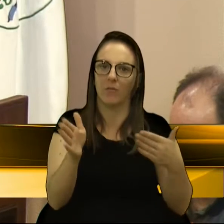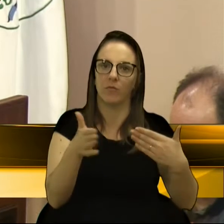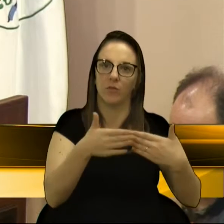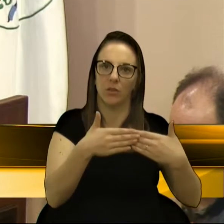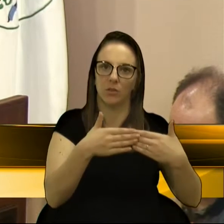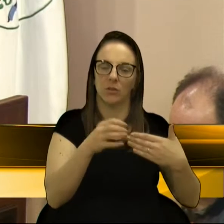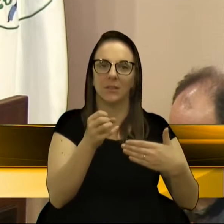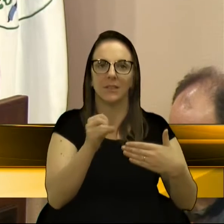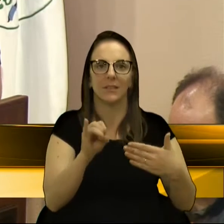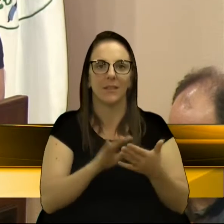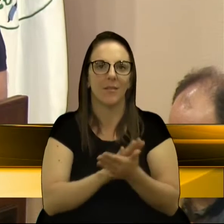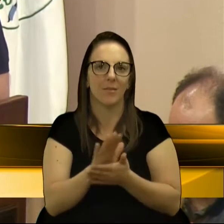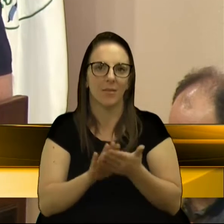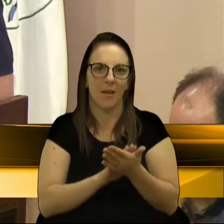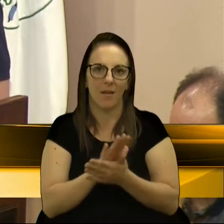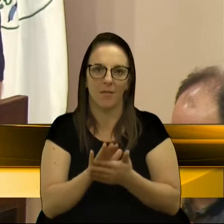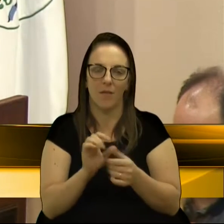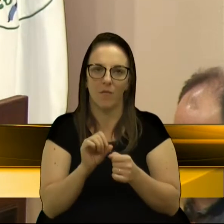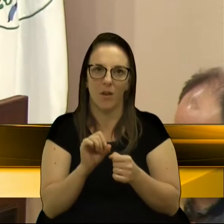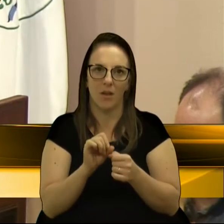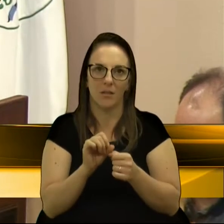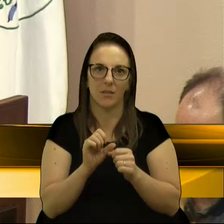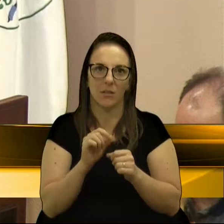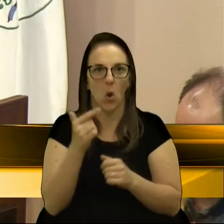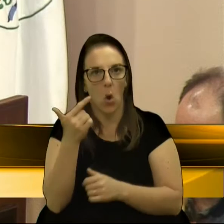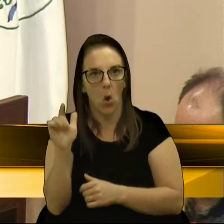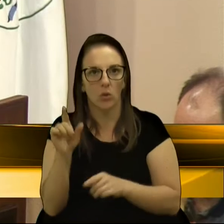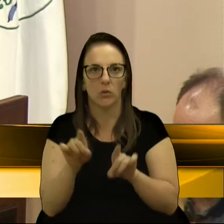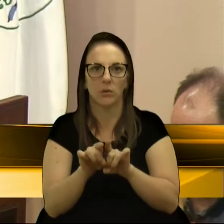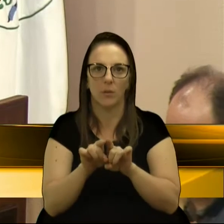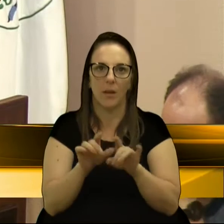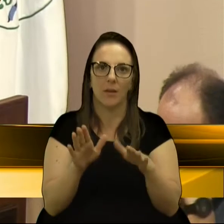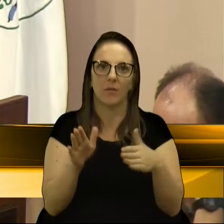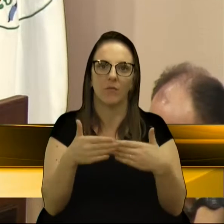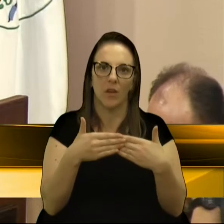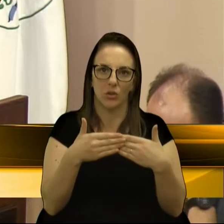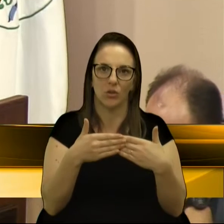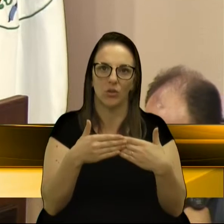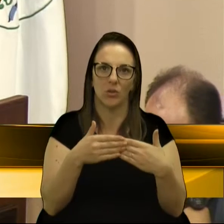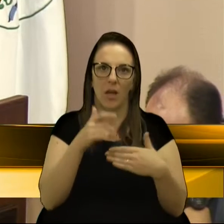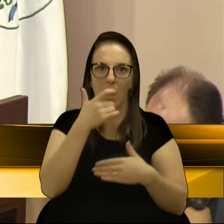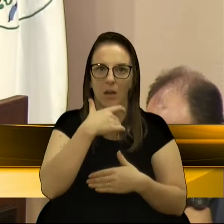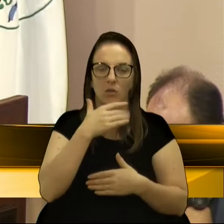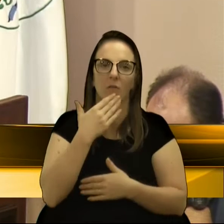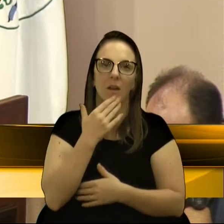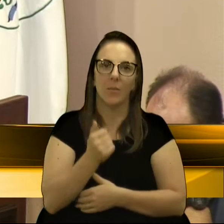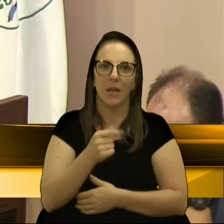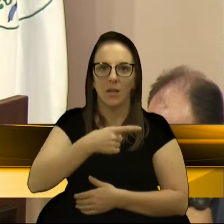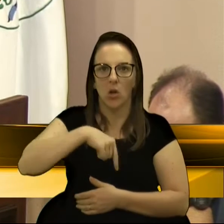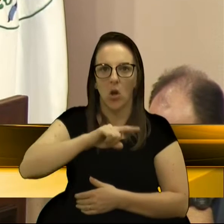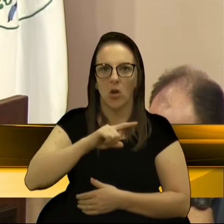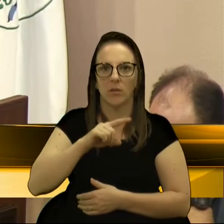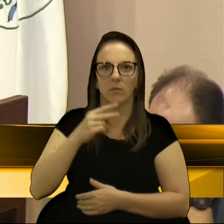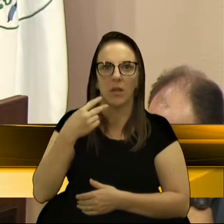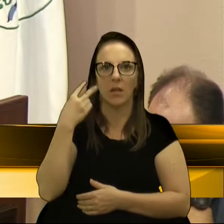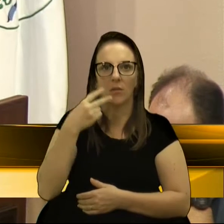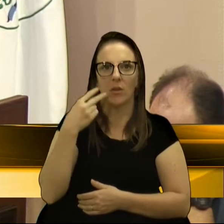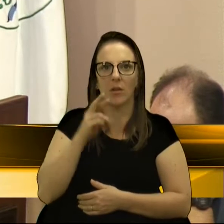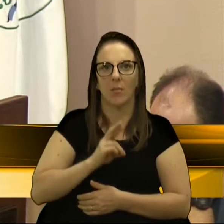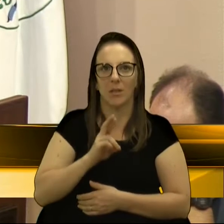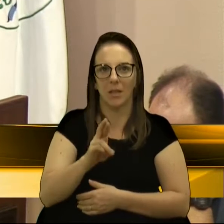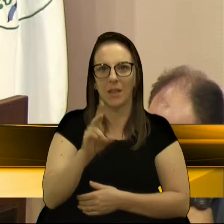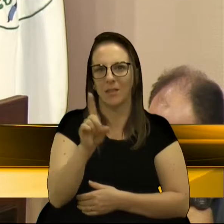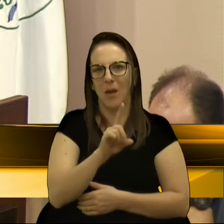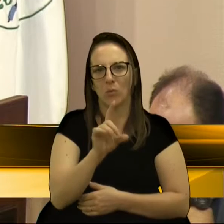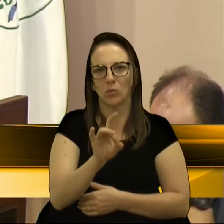for feito, outros quebrarão. Então, eu acho que vale a pena nós, como vereadores, representar não só as quadras, mas, por exemplo, teve também